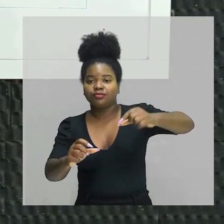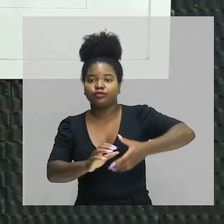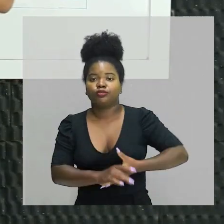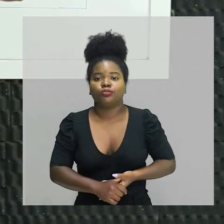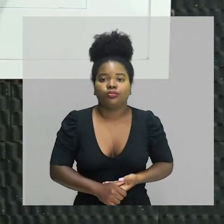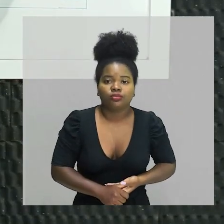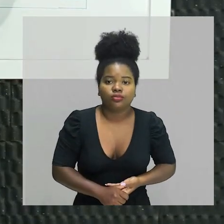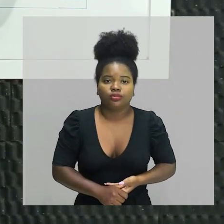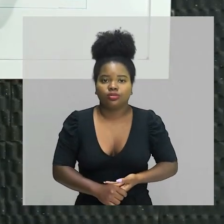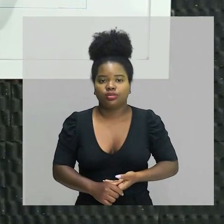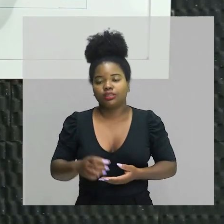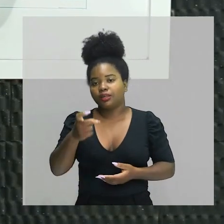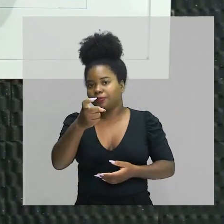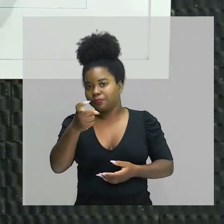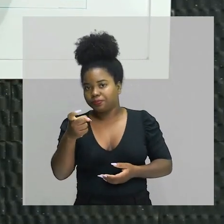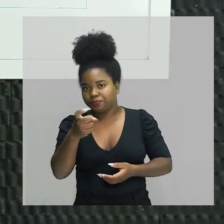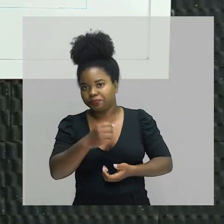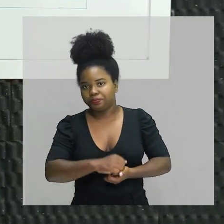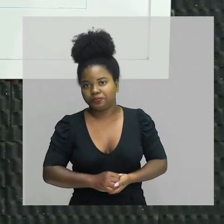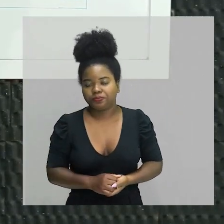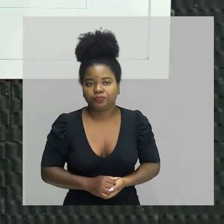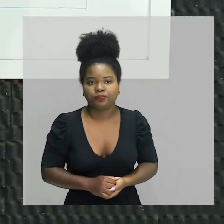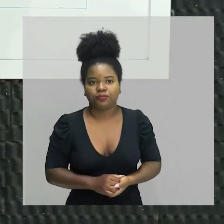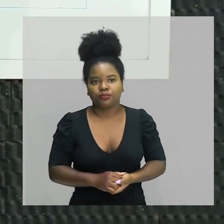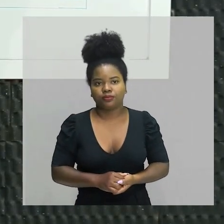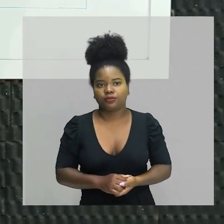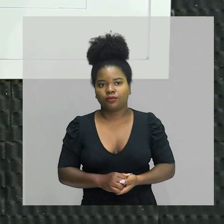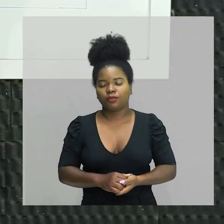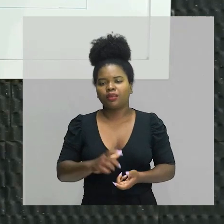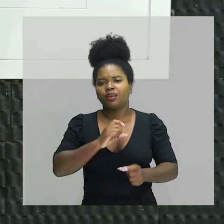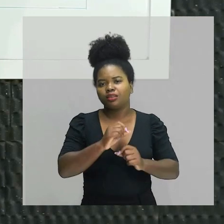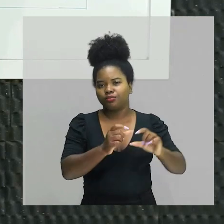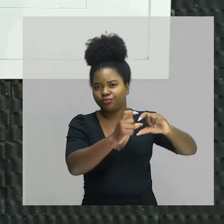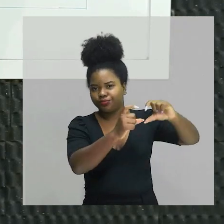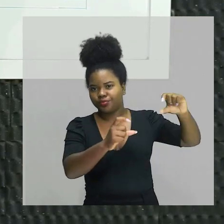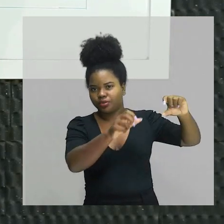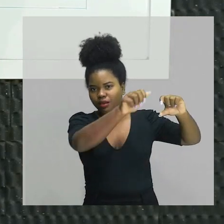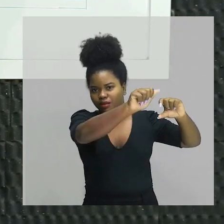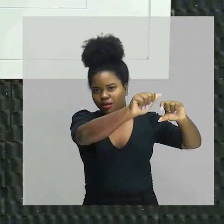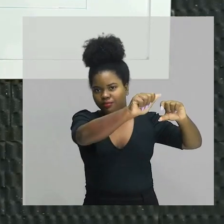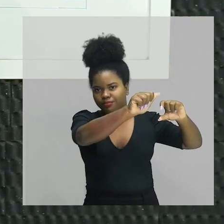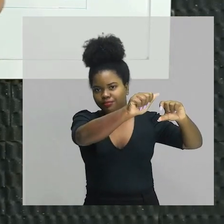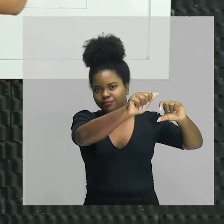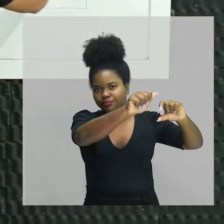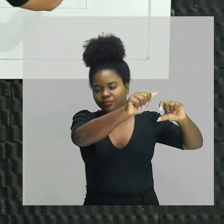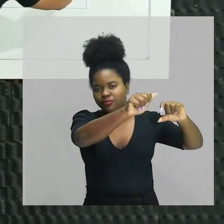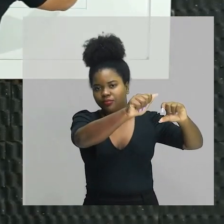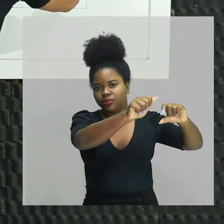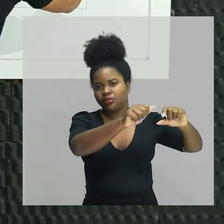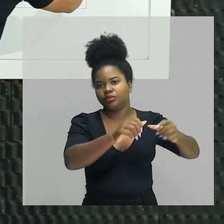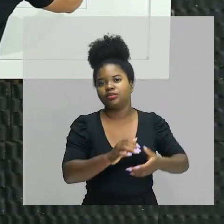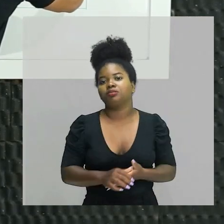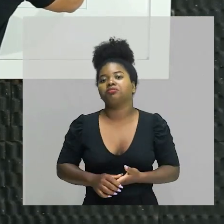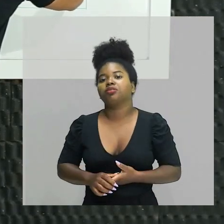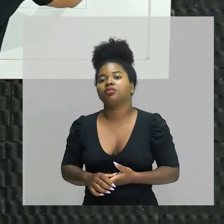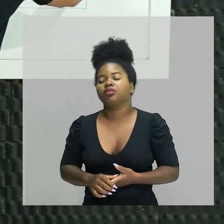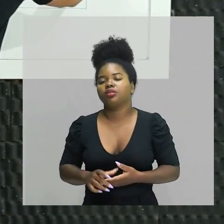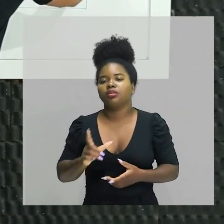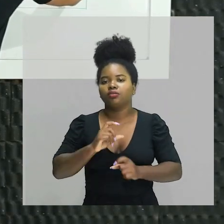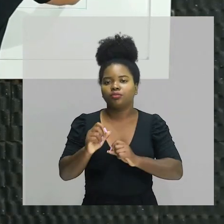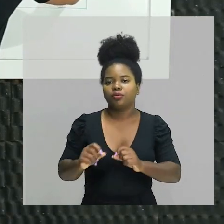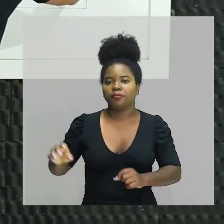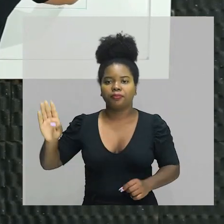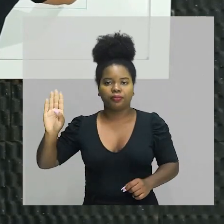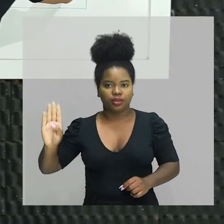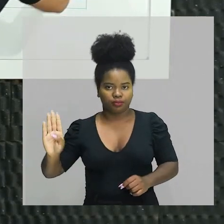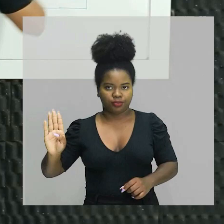chamar de uma medida X. Vou chamar aqui desse ponto aqui de um ponto A até esse ponto aqui que eu vou chamar de